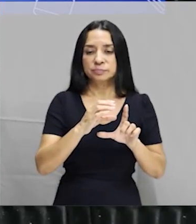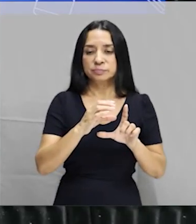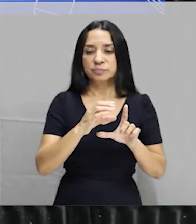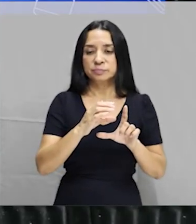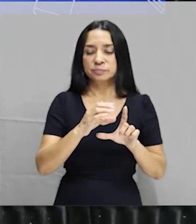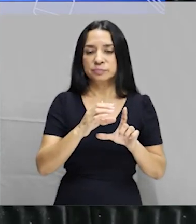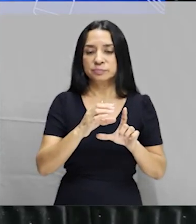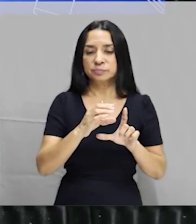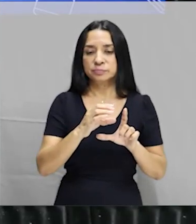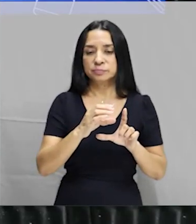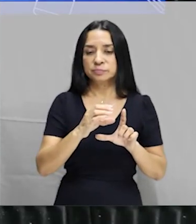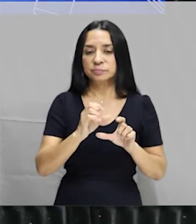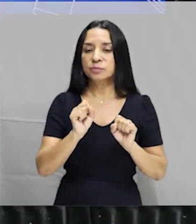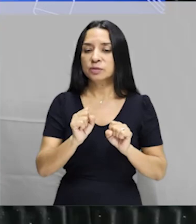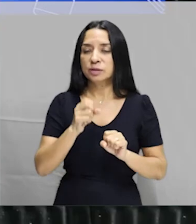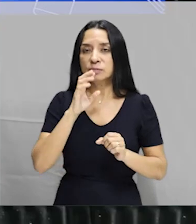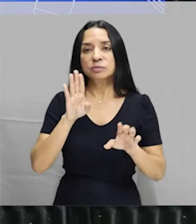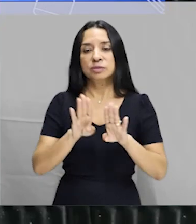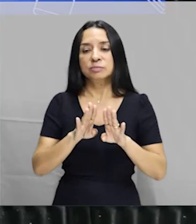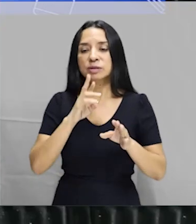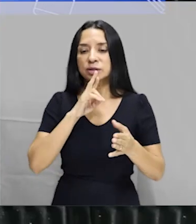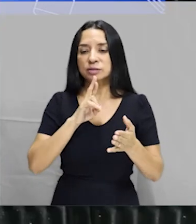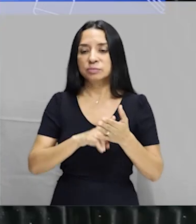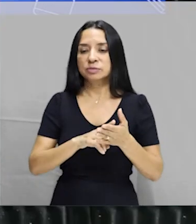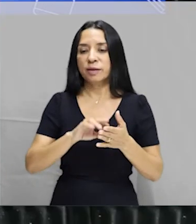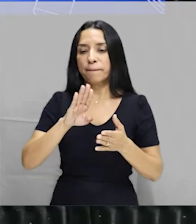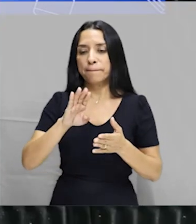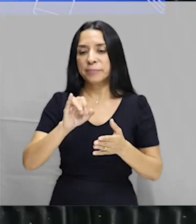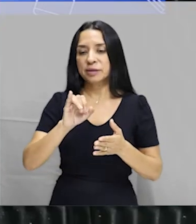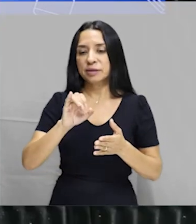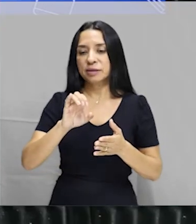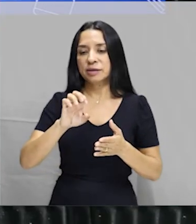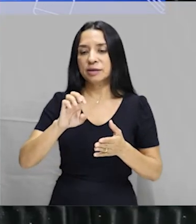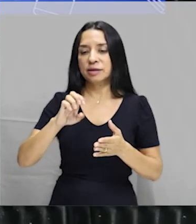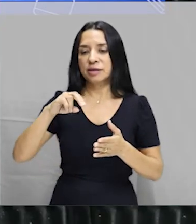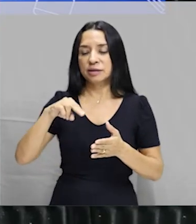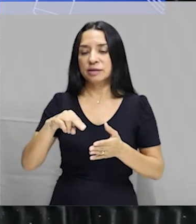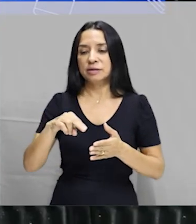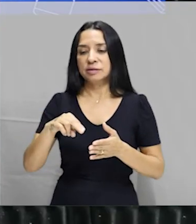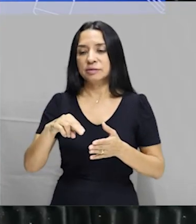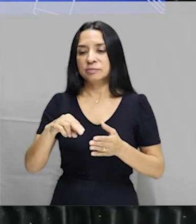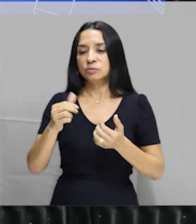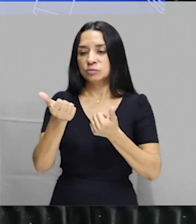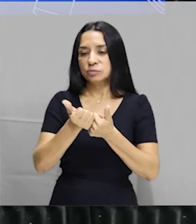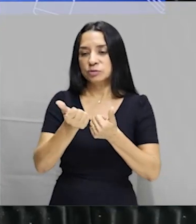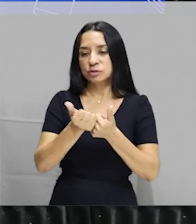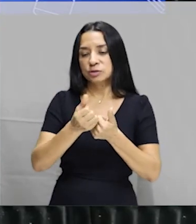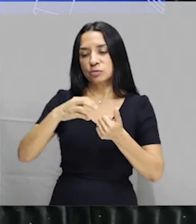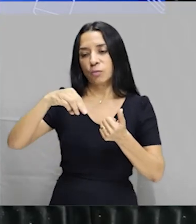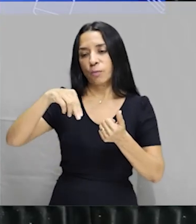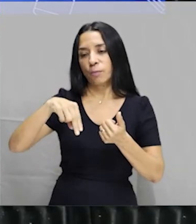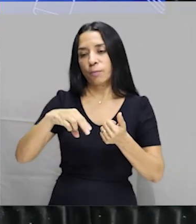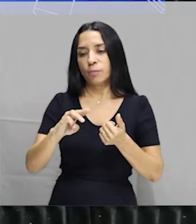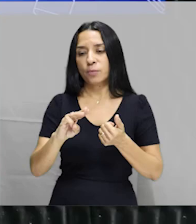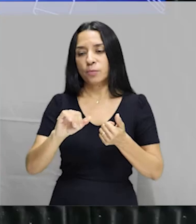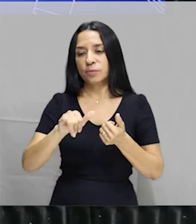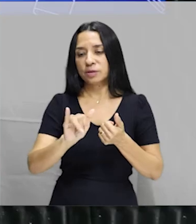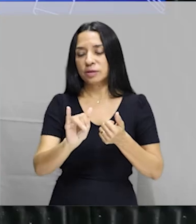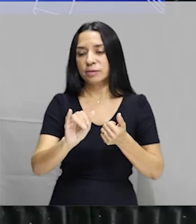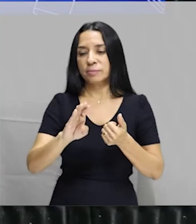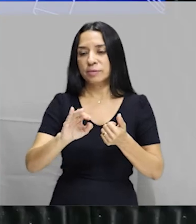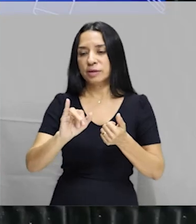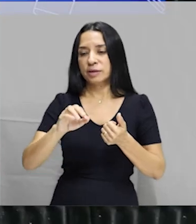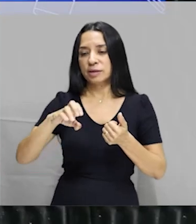está, né? Podemos também responder somente bien, no lugar de muito bien. Mas,